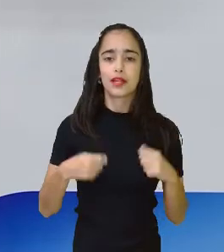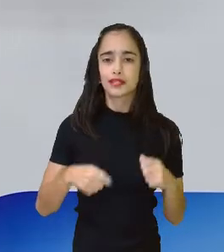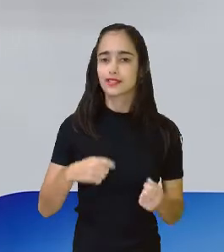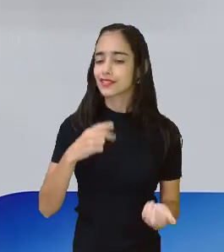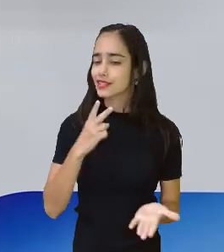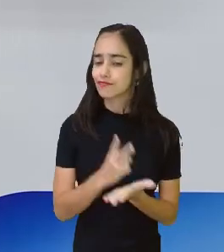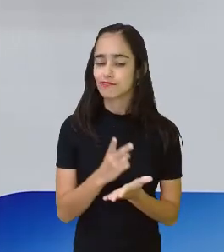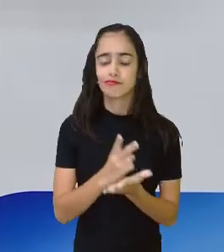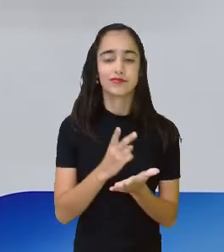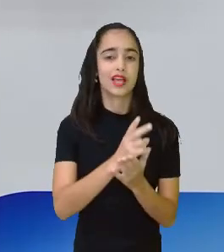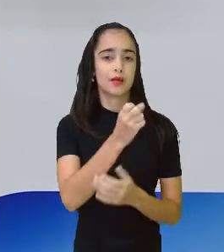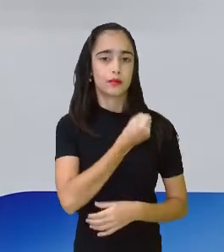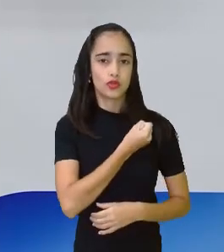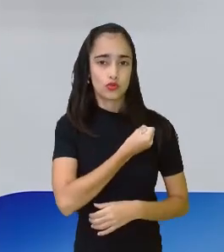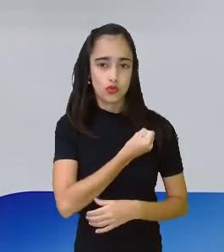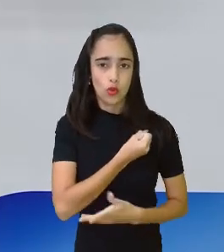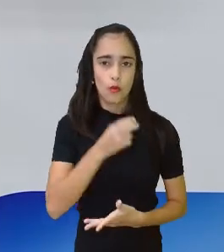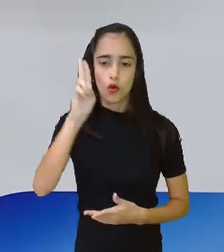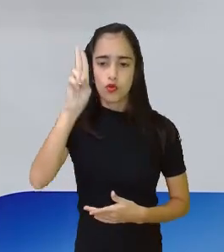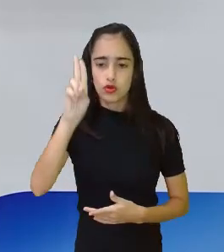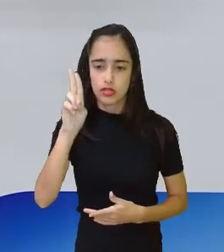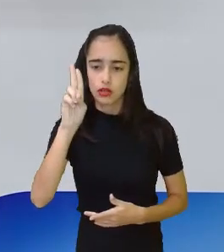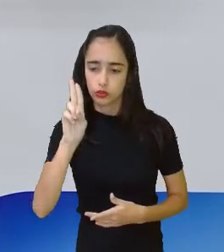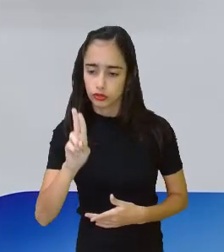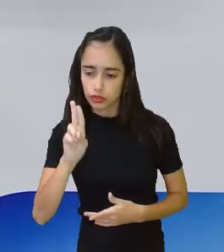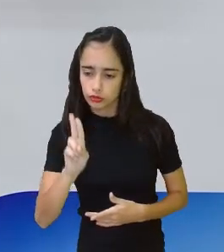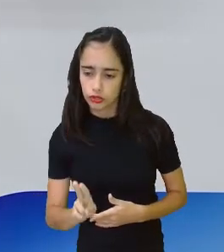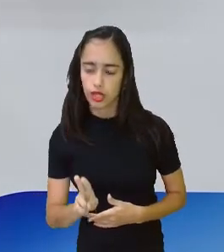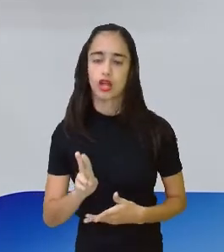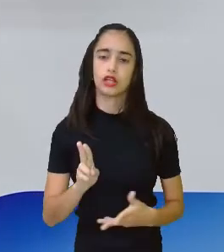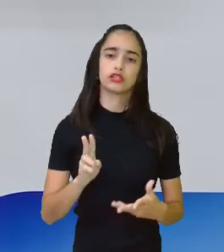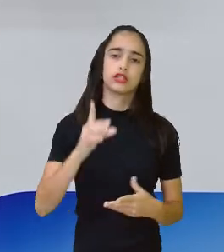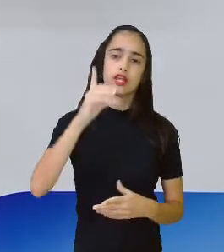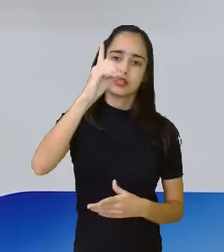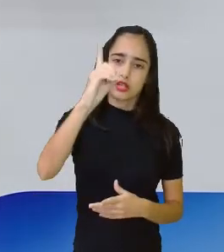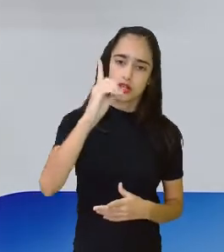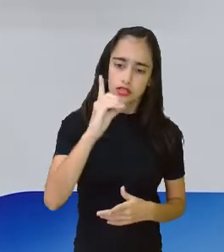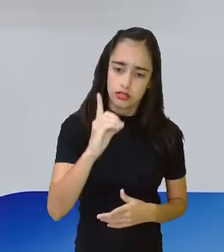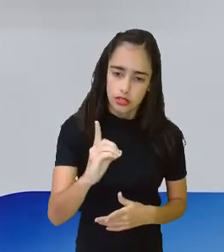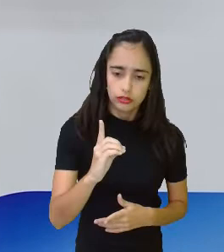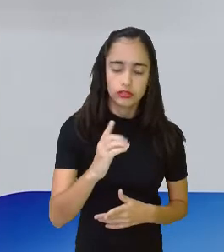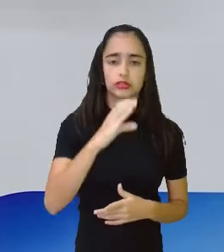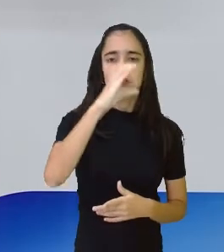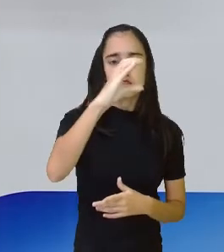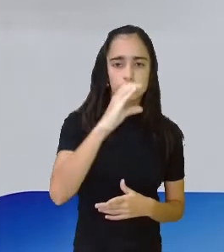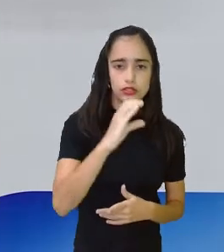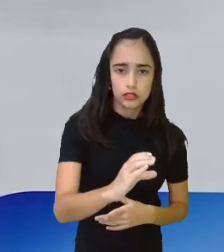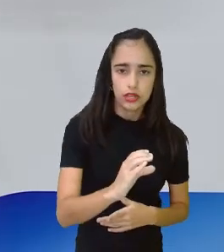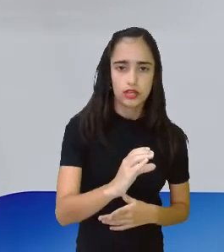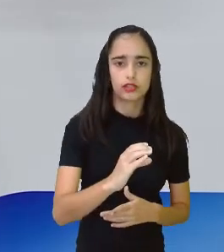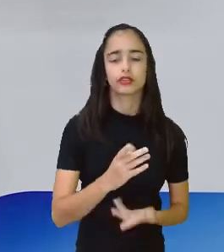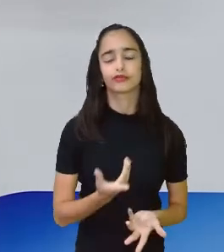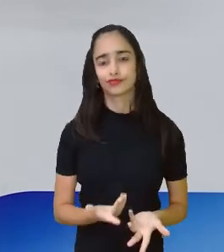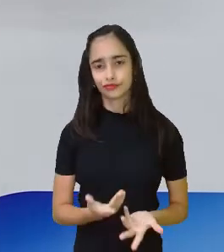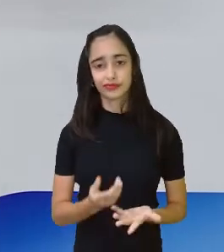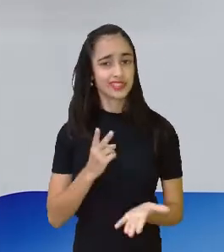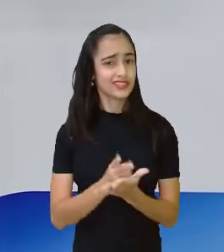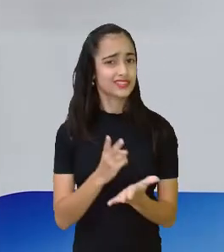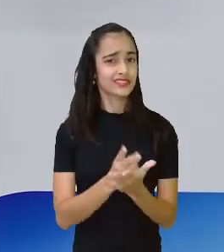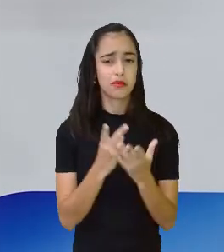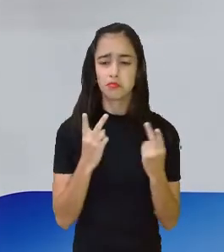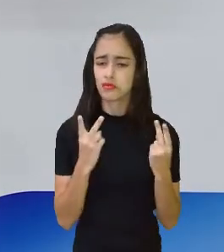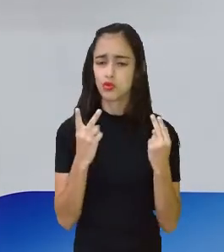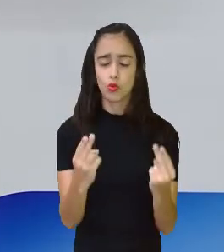dezena, centena abaixo de centena, unidade de milhar abaixo de unidade de milhar. Quando a gente fala de números decimais,